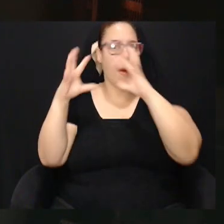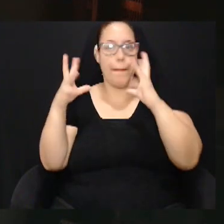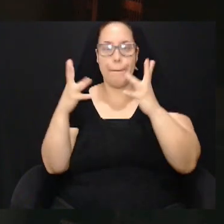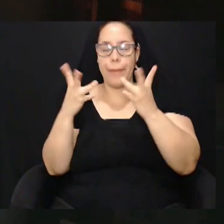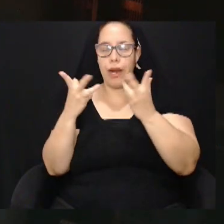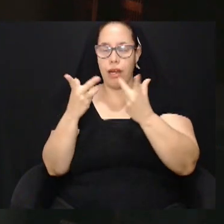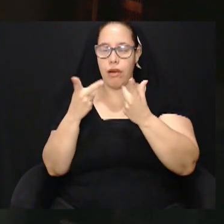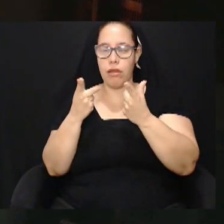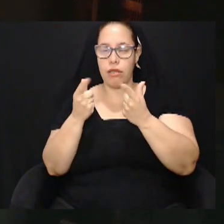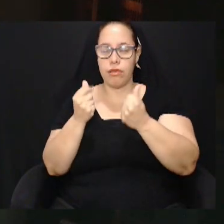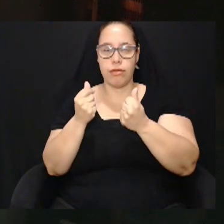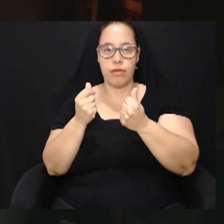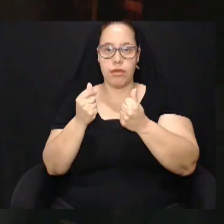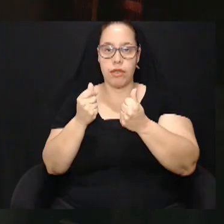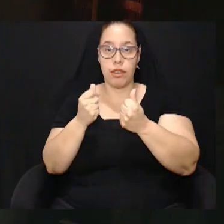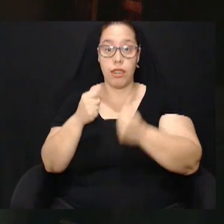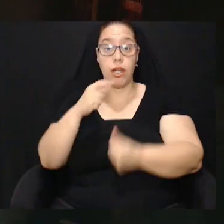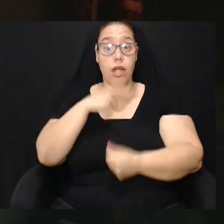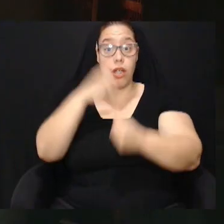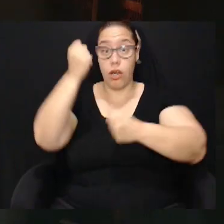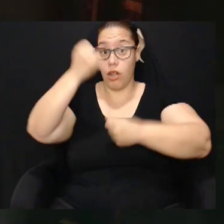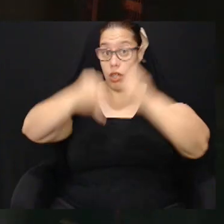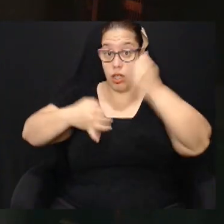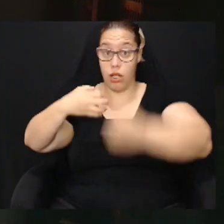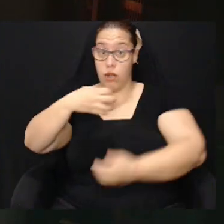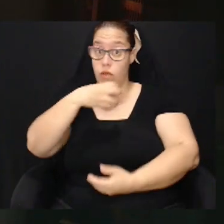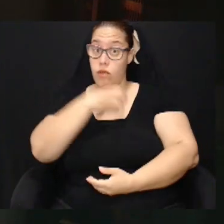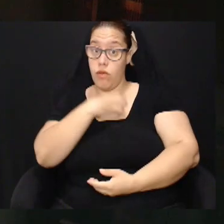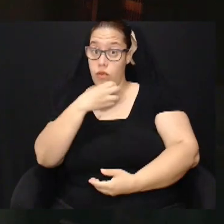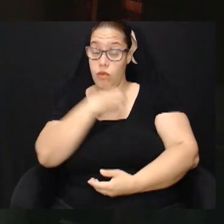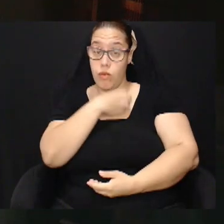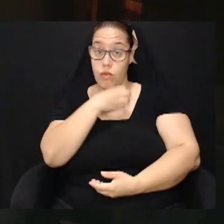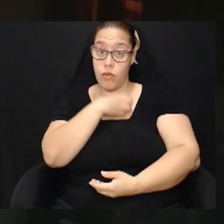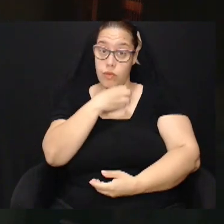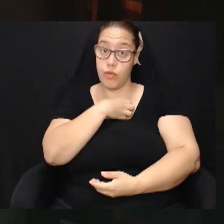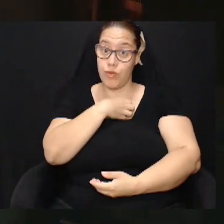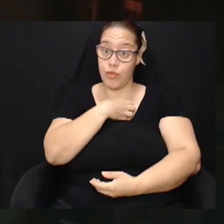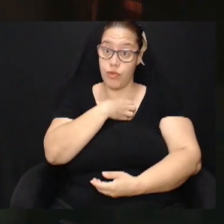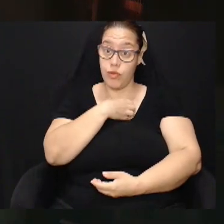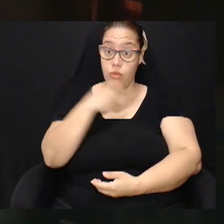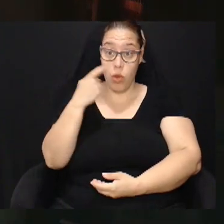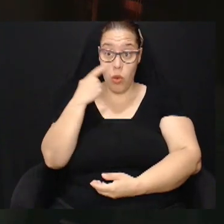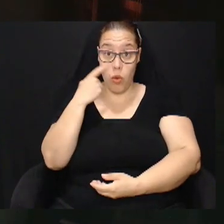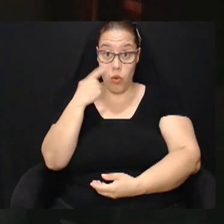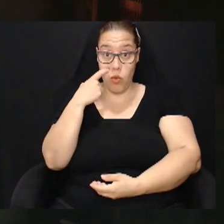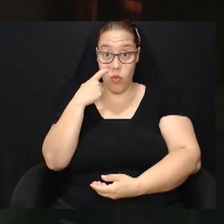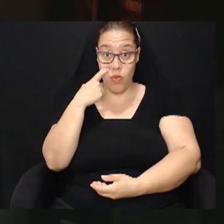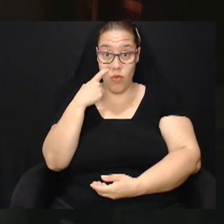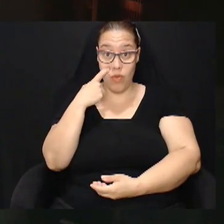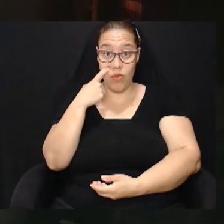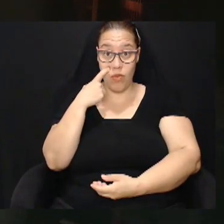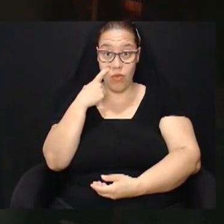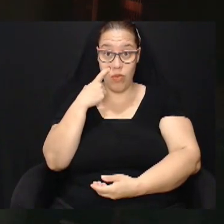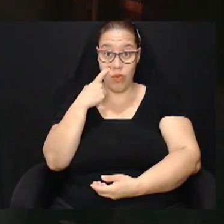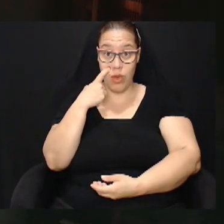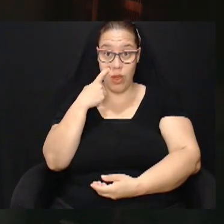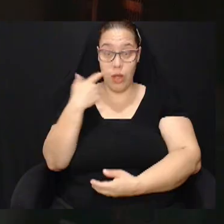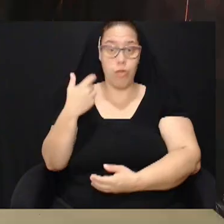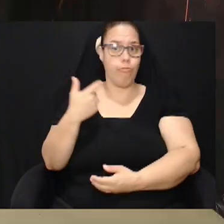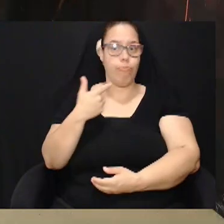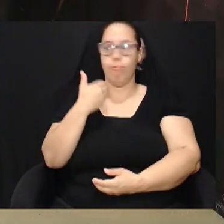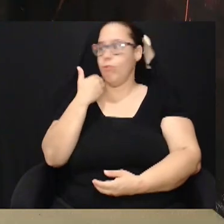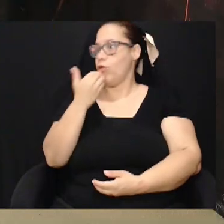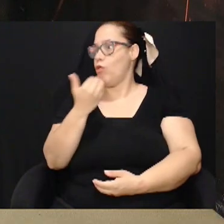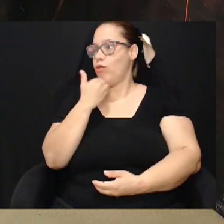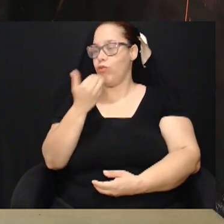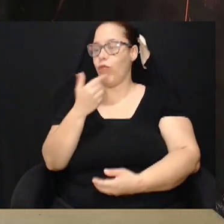explicação linda que você deu. E mexe demais com as nossas emoções. Gente, eu não presto para assistir filme, porque eu saio chorando.